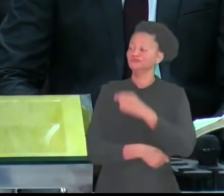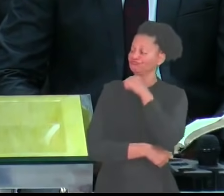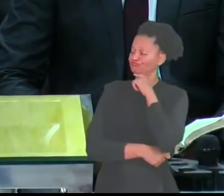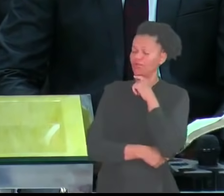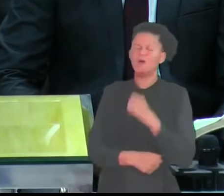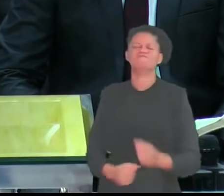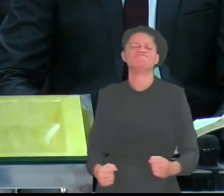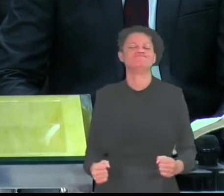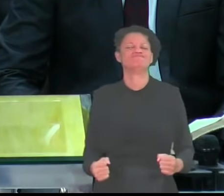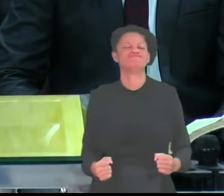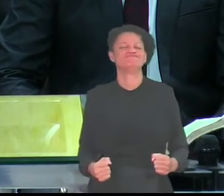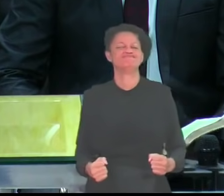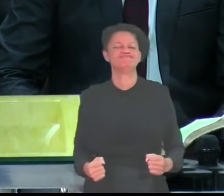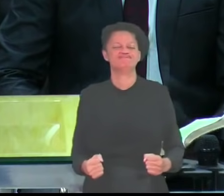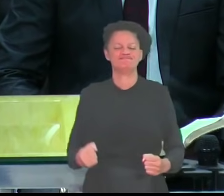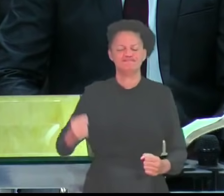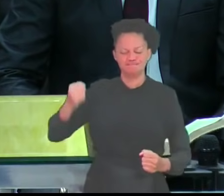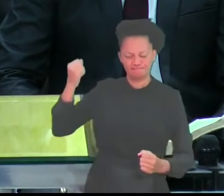é a mensagem.